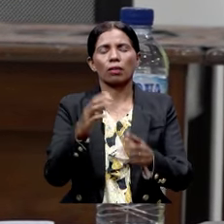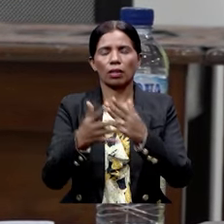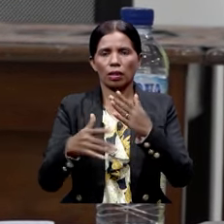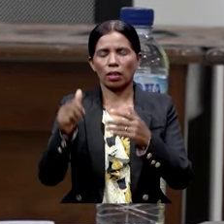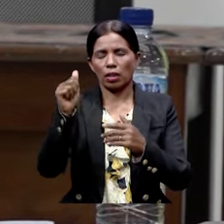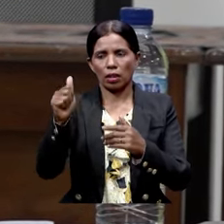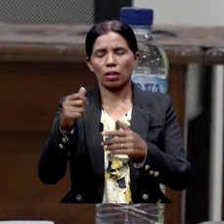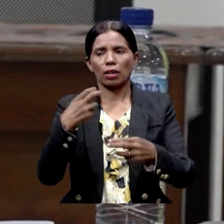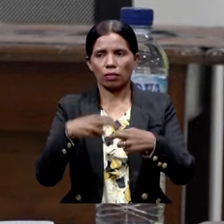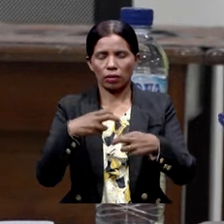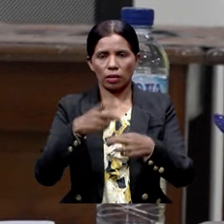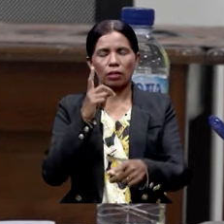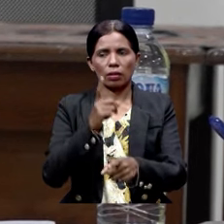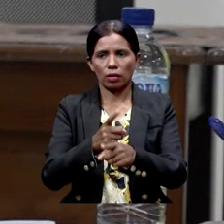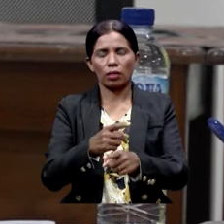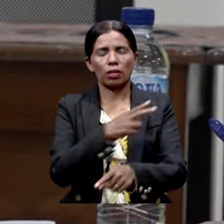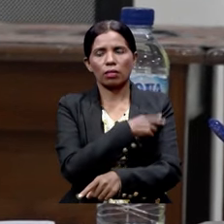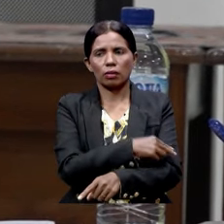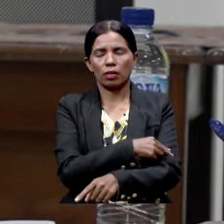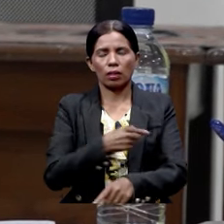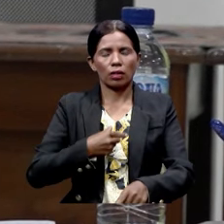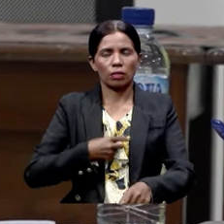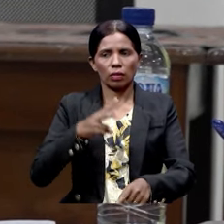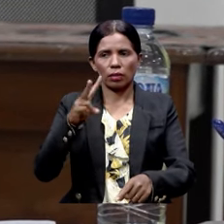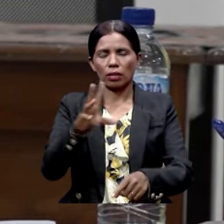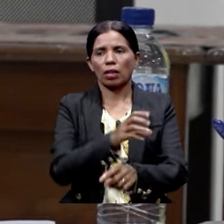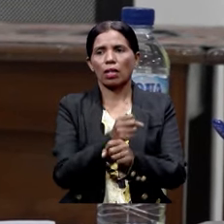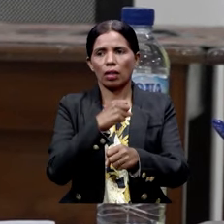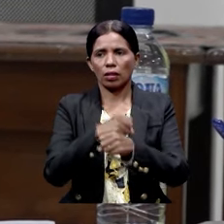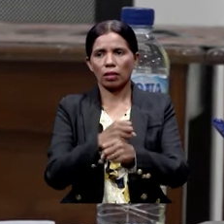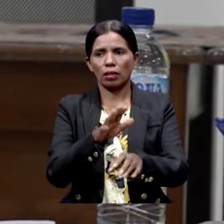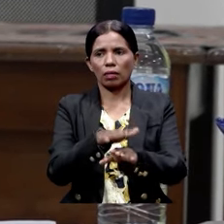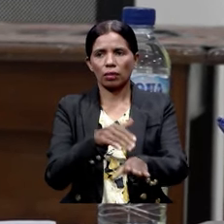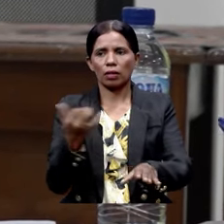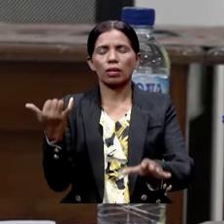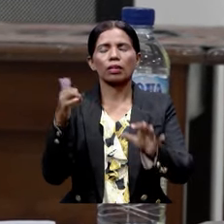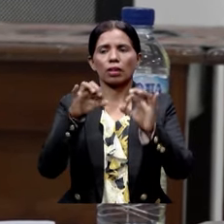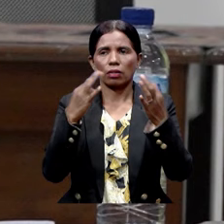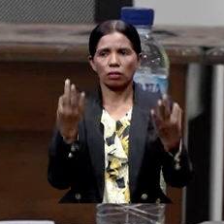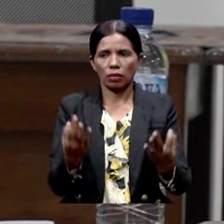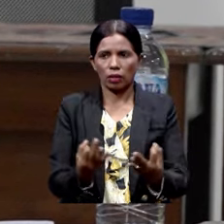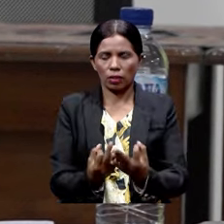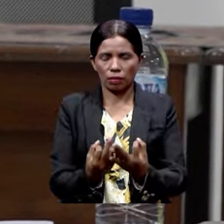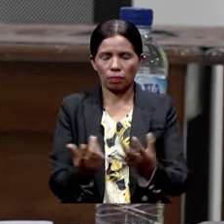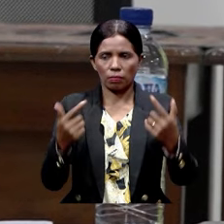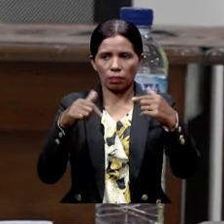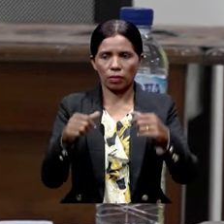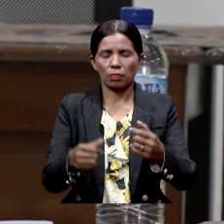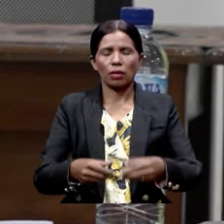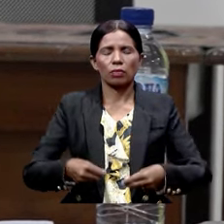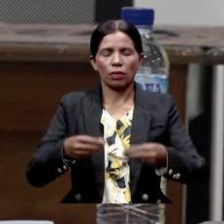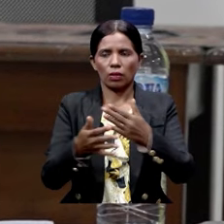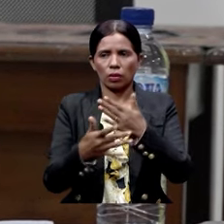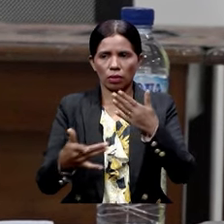rumah araska ituan dalam barak hospital Guido Valadares ni manera halo mak ita bolu falisir ne familia familia mak bele halo donor